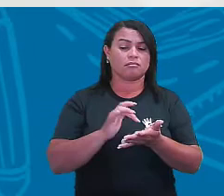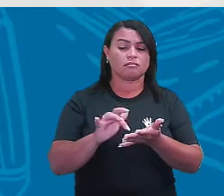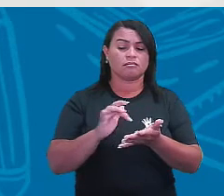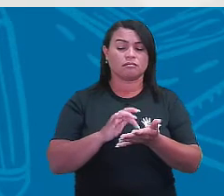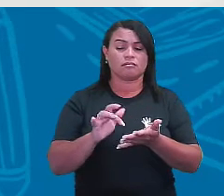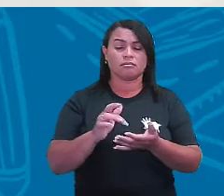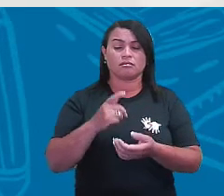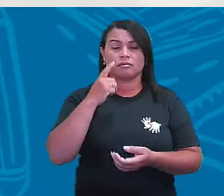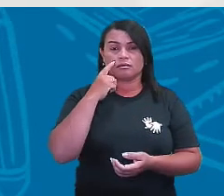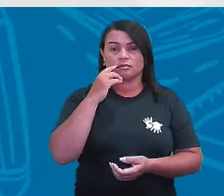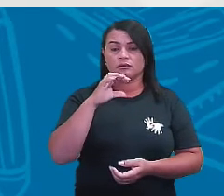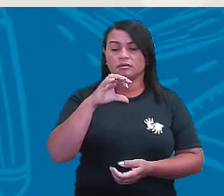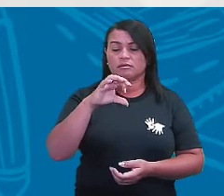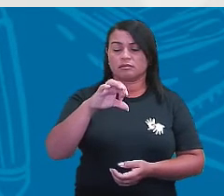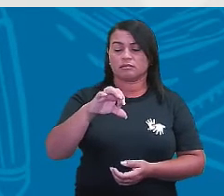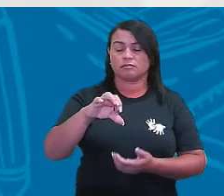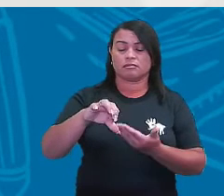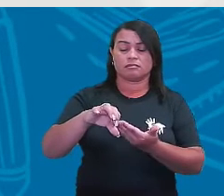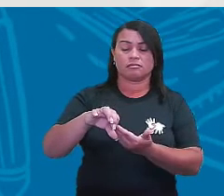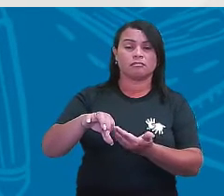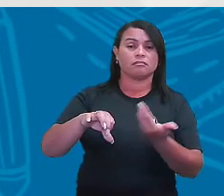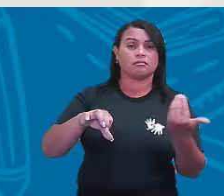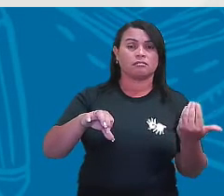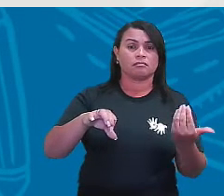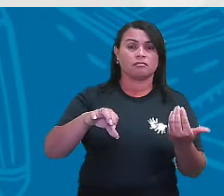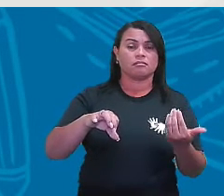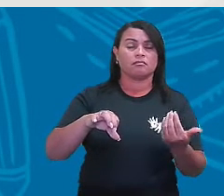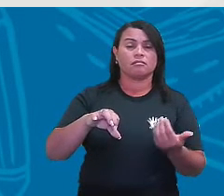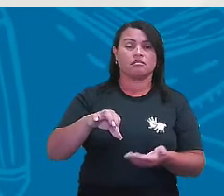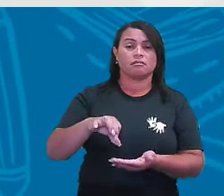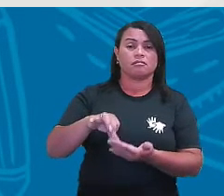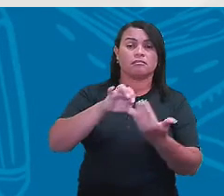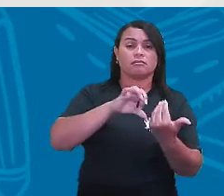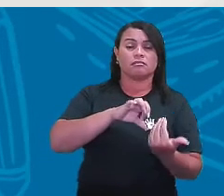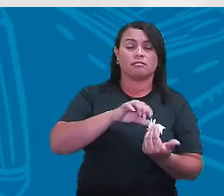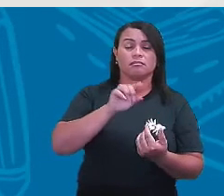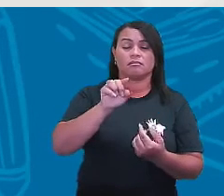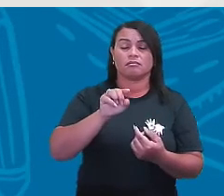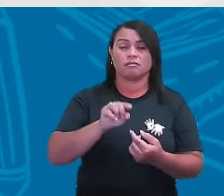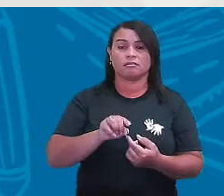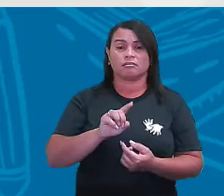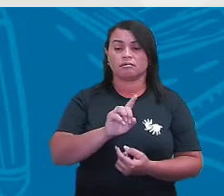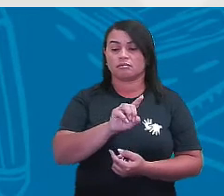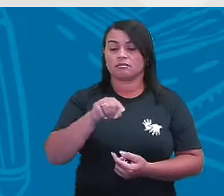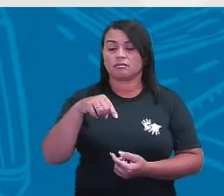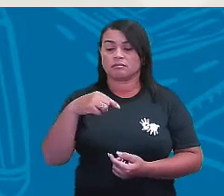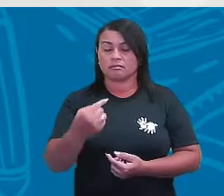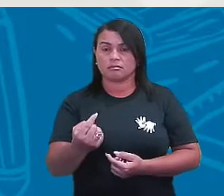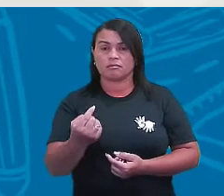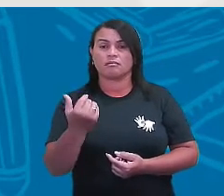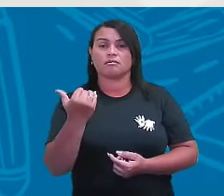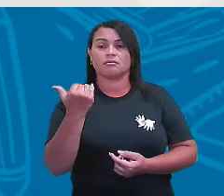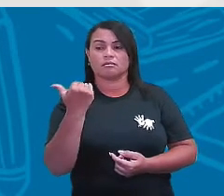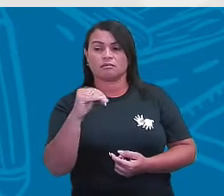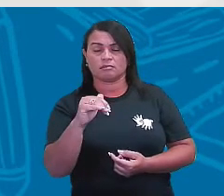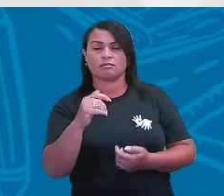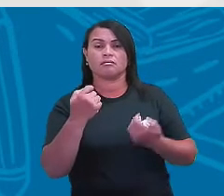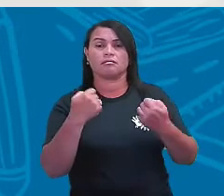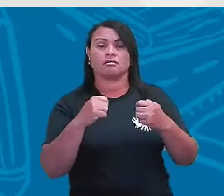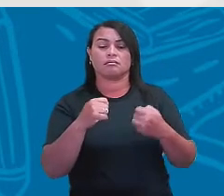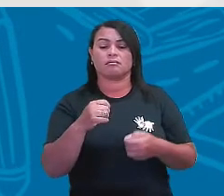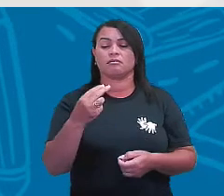horas, antes dos 2 pontos, tem que estar com 9. Depois dos 2 pontos, para ser meia hora, tem que estar o